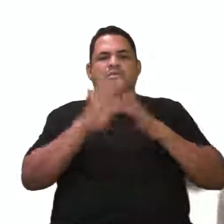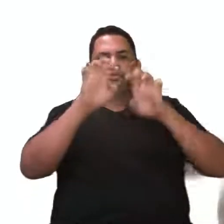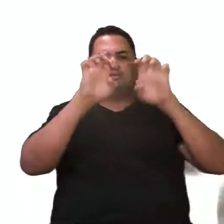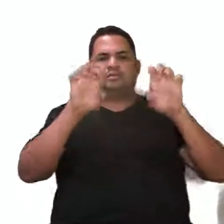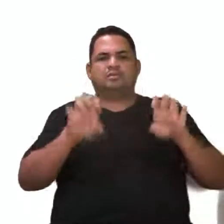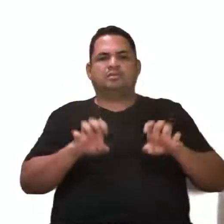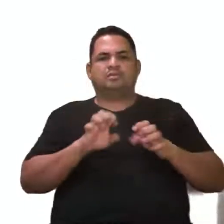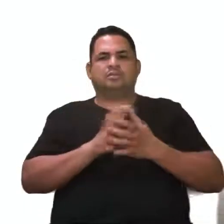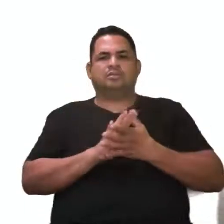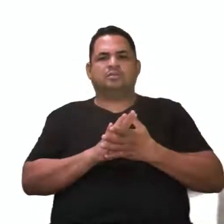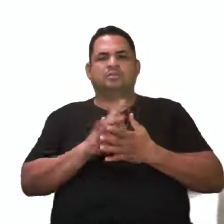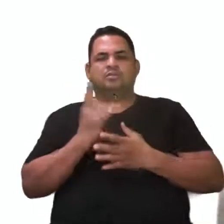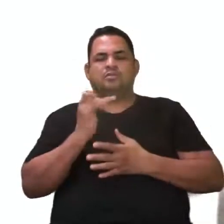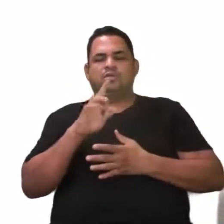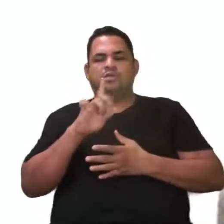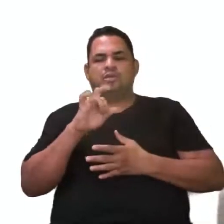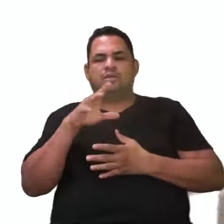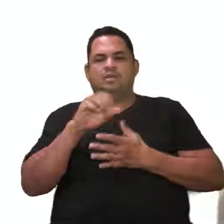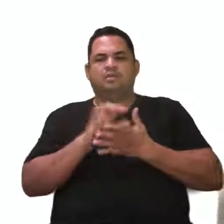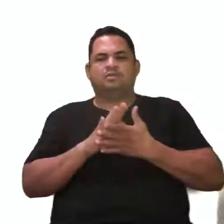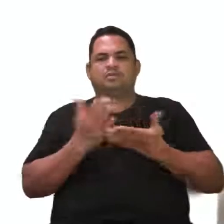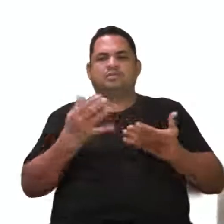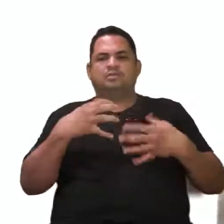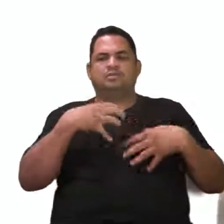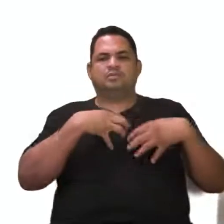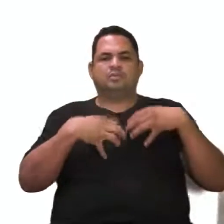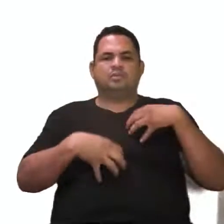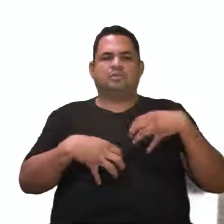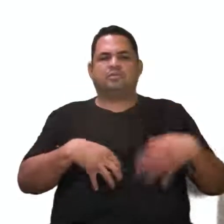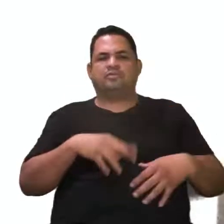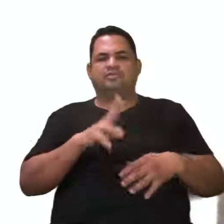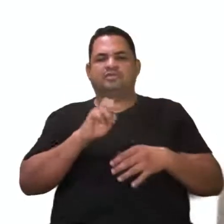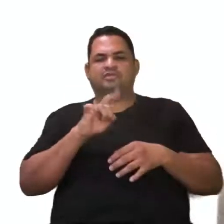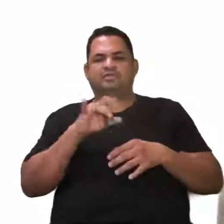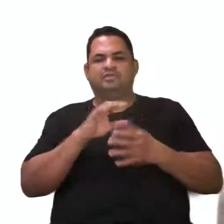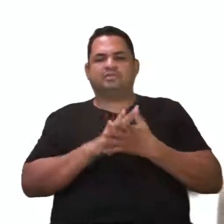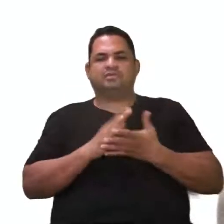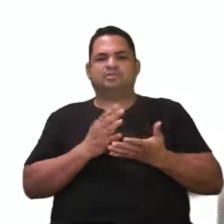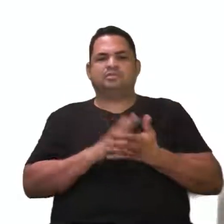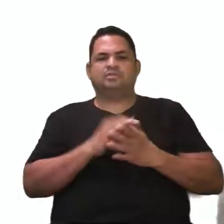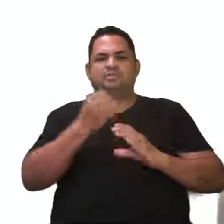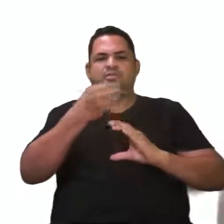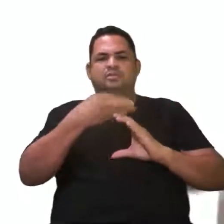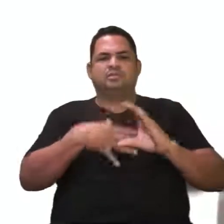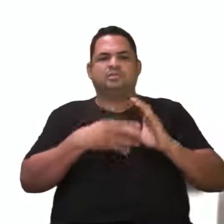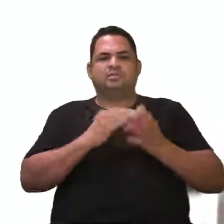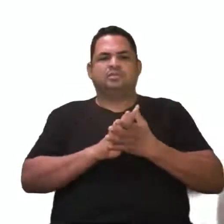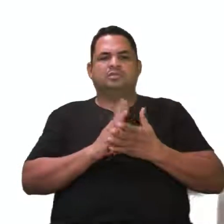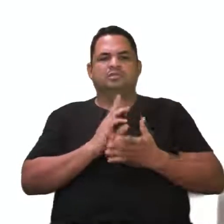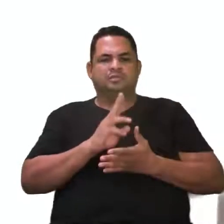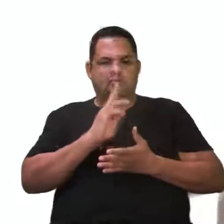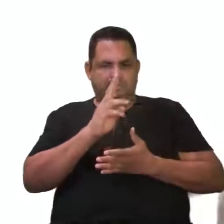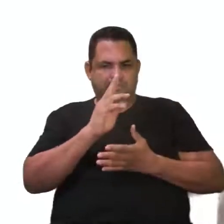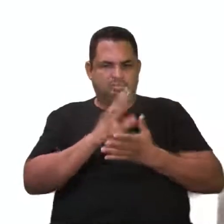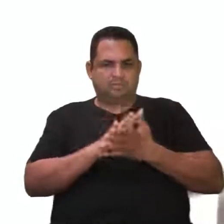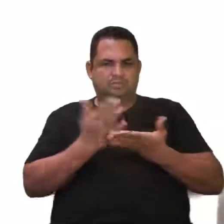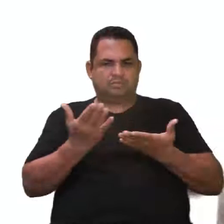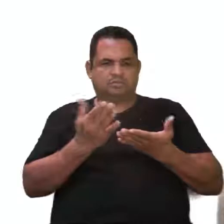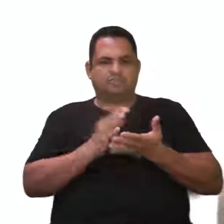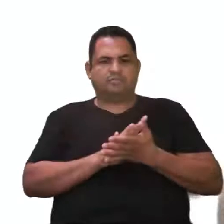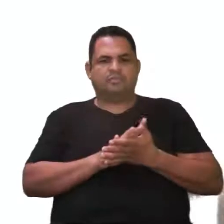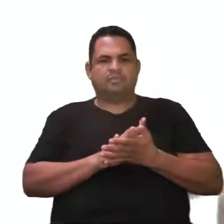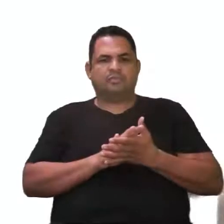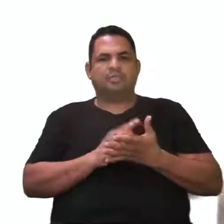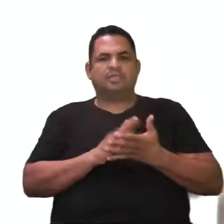são homólogas, órgãos vestigiais são homólogos, galera. As características ainda permanecem, então, presentes